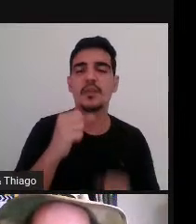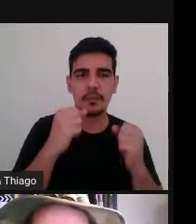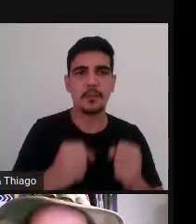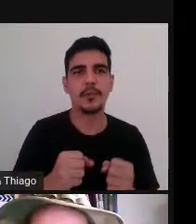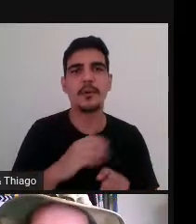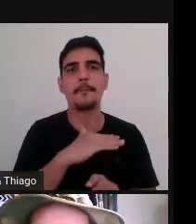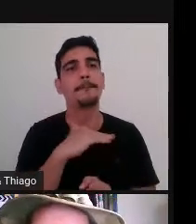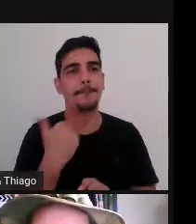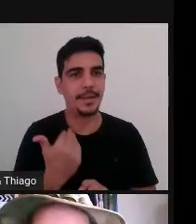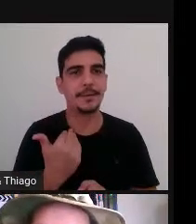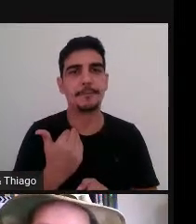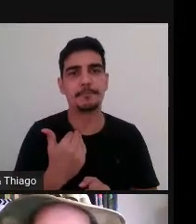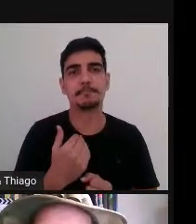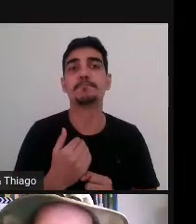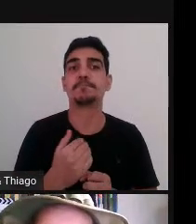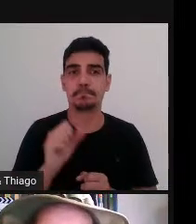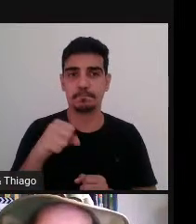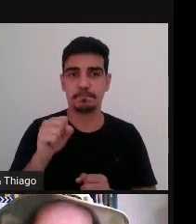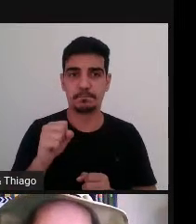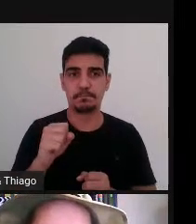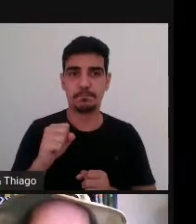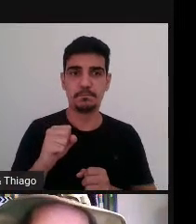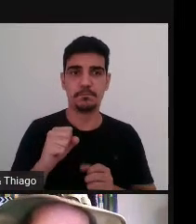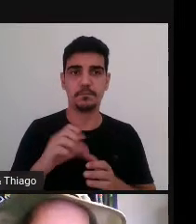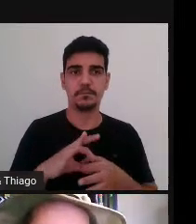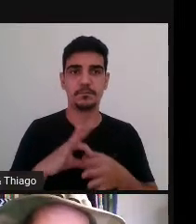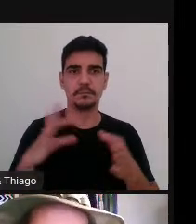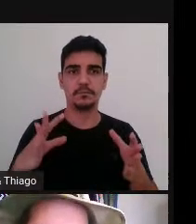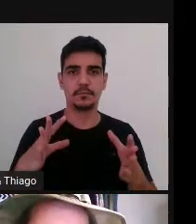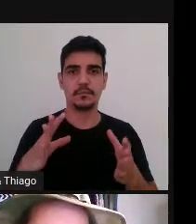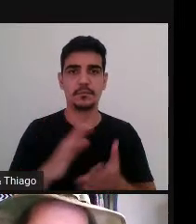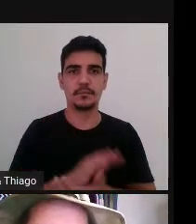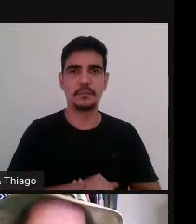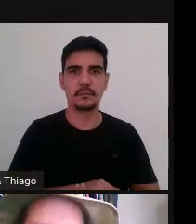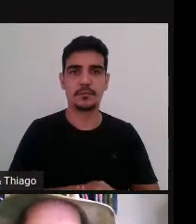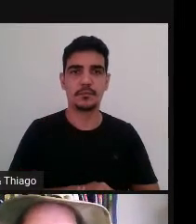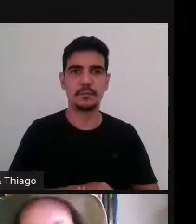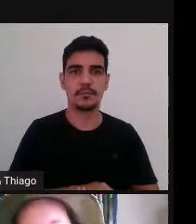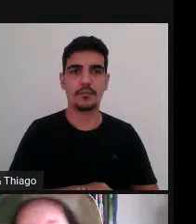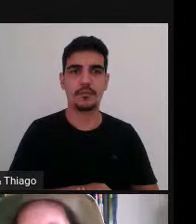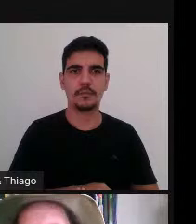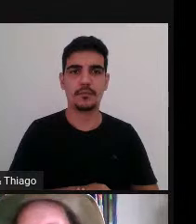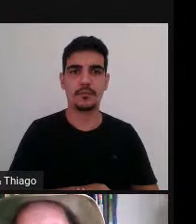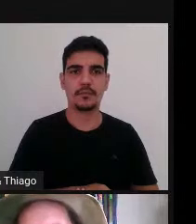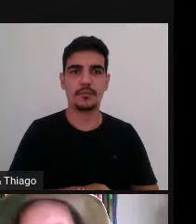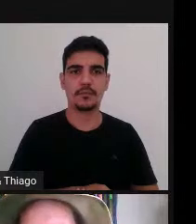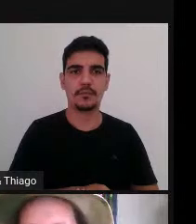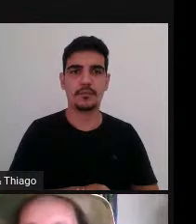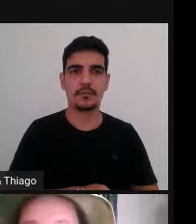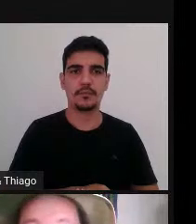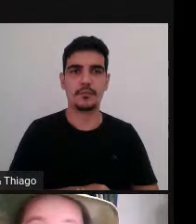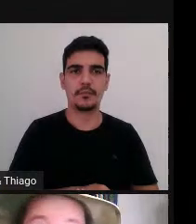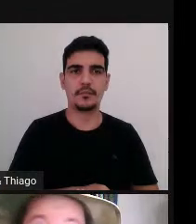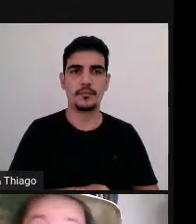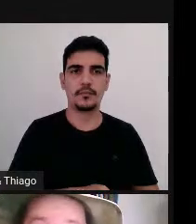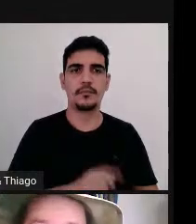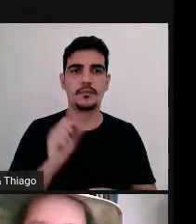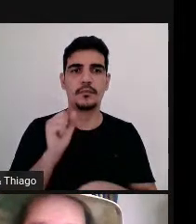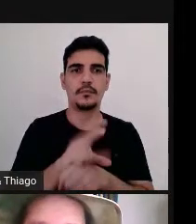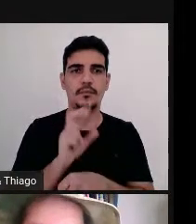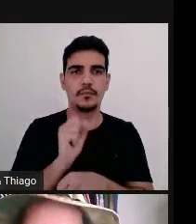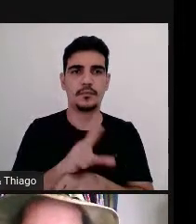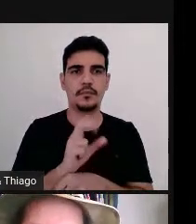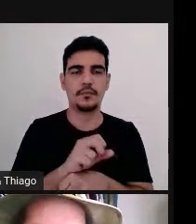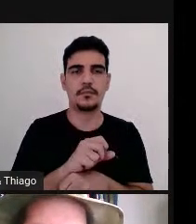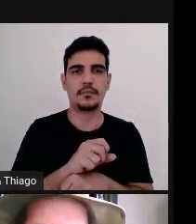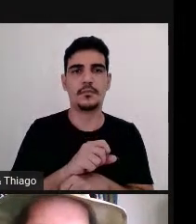nos matar. Claro que colubridae, né, como a filodrias, ou férsia, filodrias, né, filodrias, ela tem um envenenamento, inclusive, relato de óbito